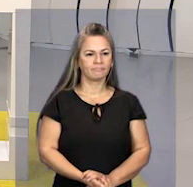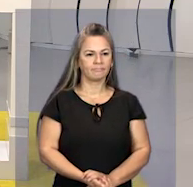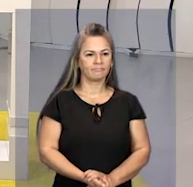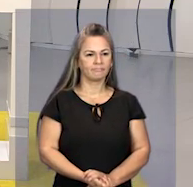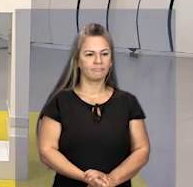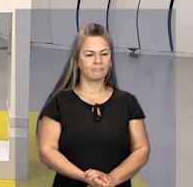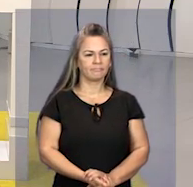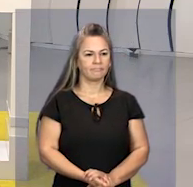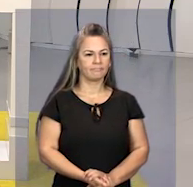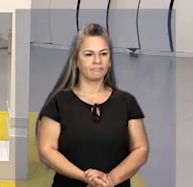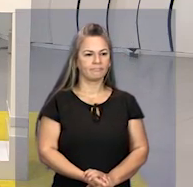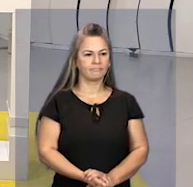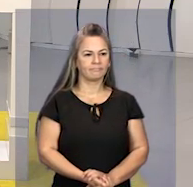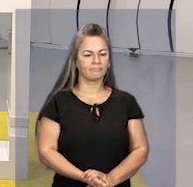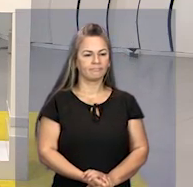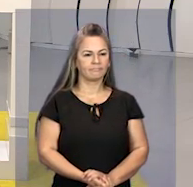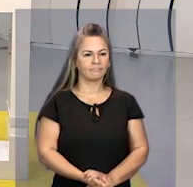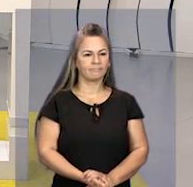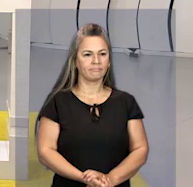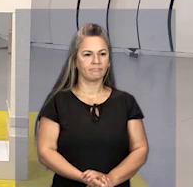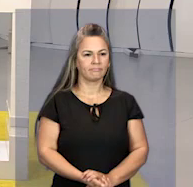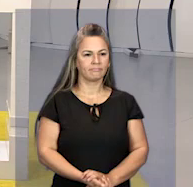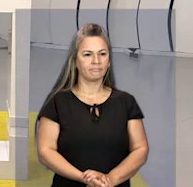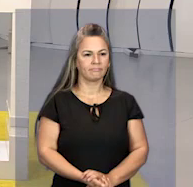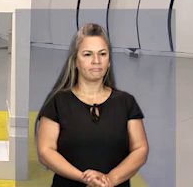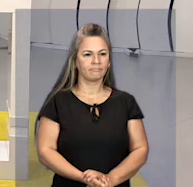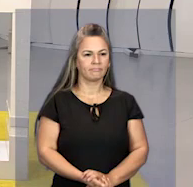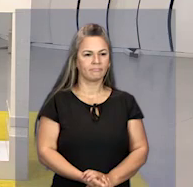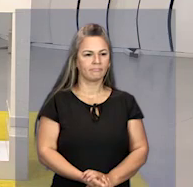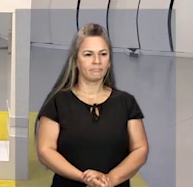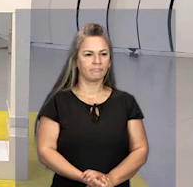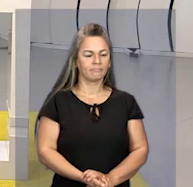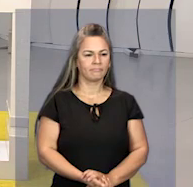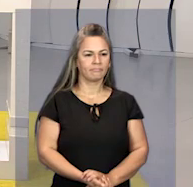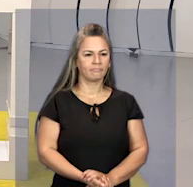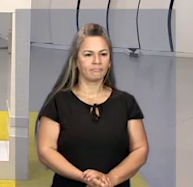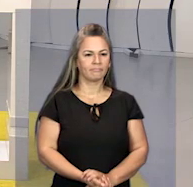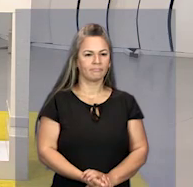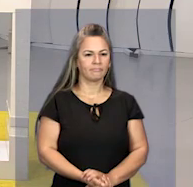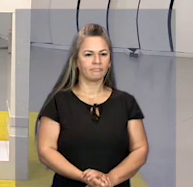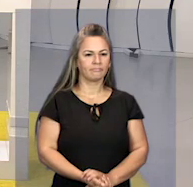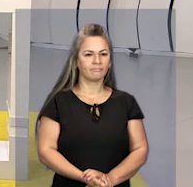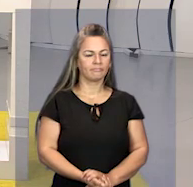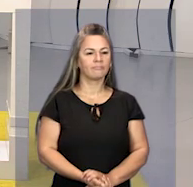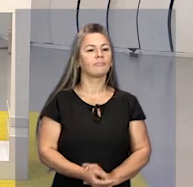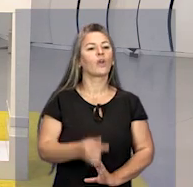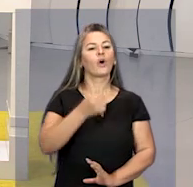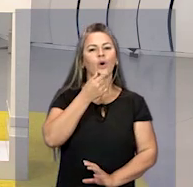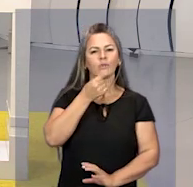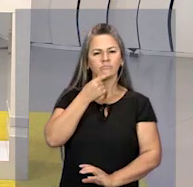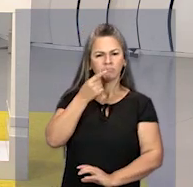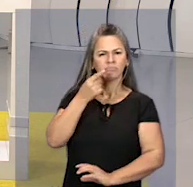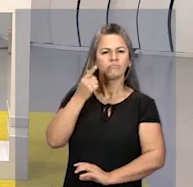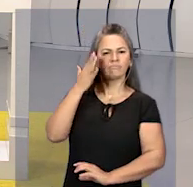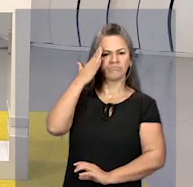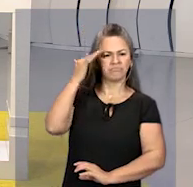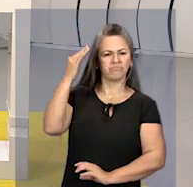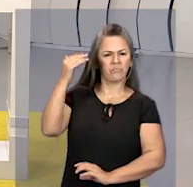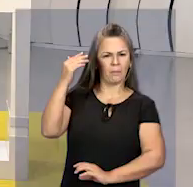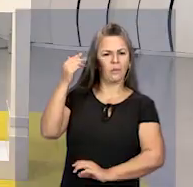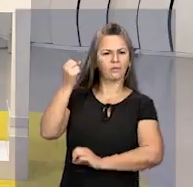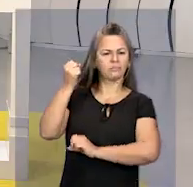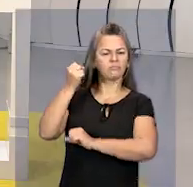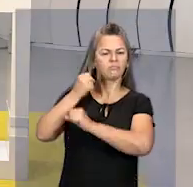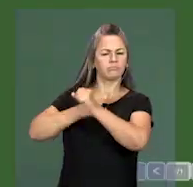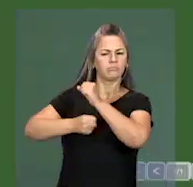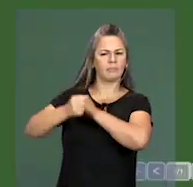Um grande artista, em meados da década de 50, um artista chamado Kandinsky,